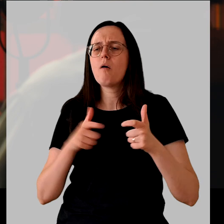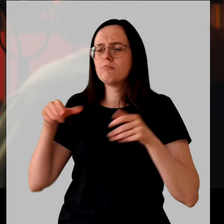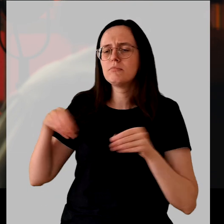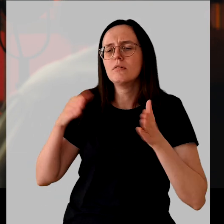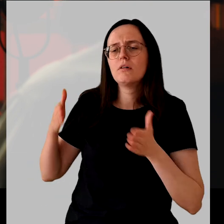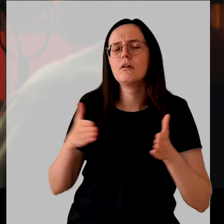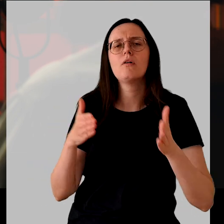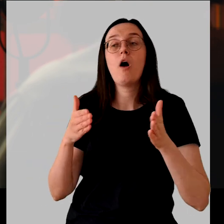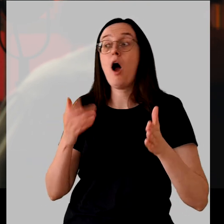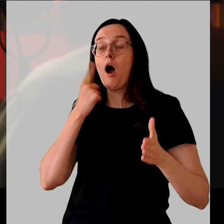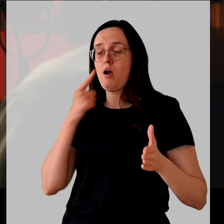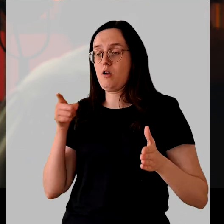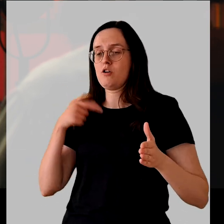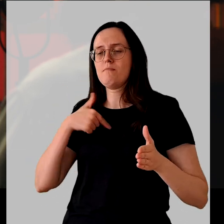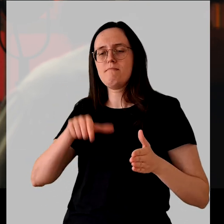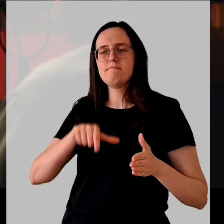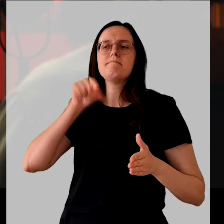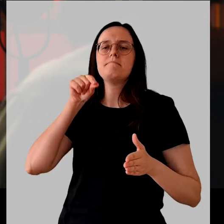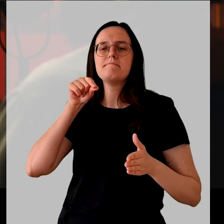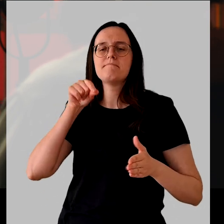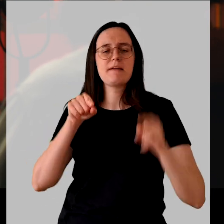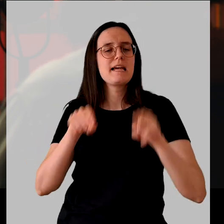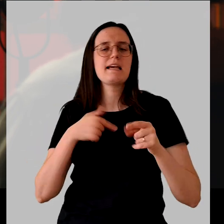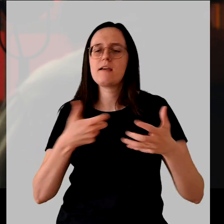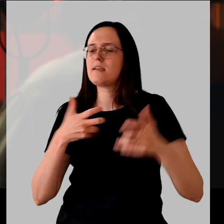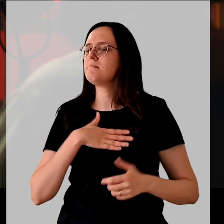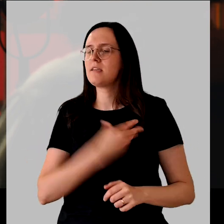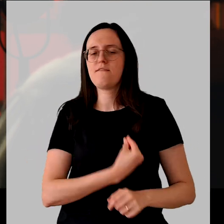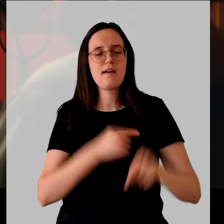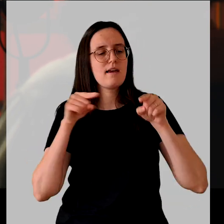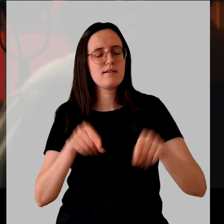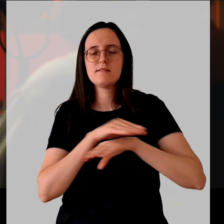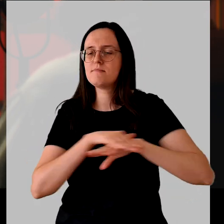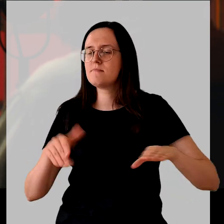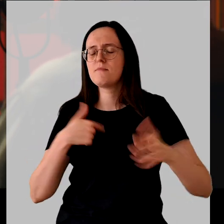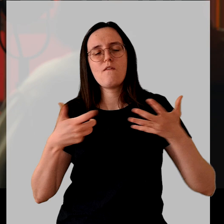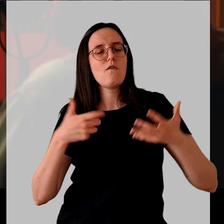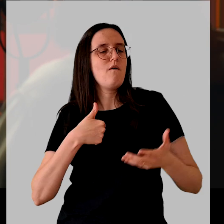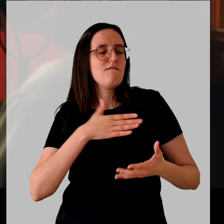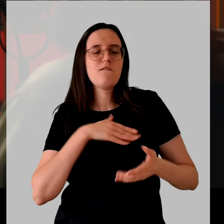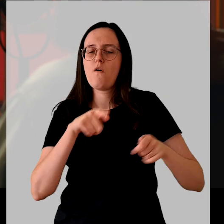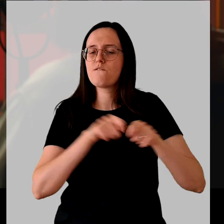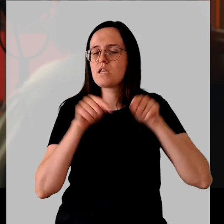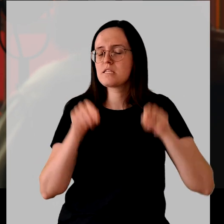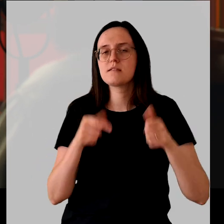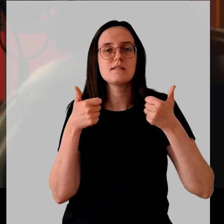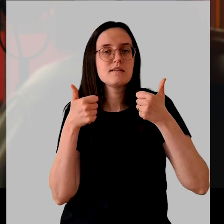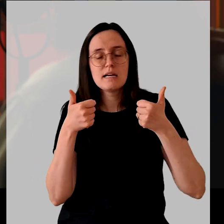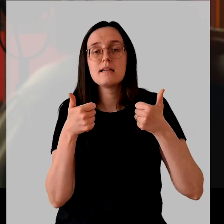Onde que te levou a profissão? Tipo, depois que você optou, cara, é isso que eu quero para minha vida, você curte fazer,